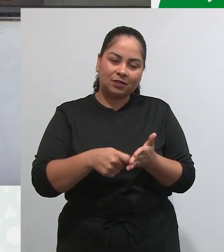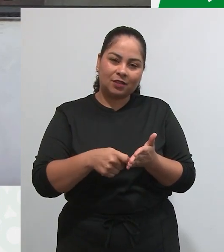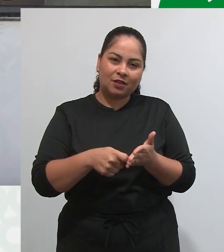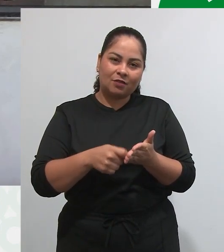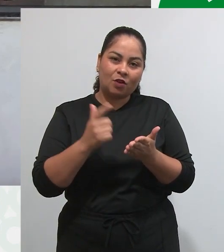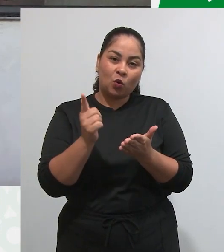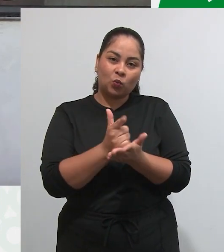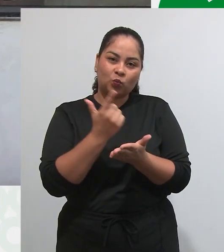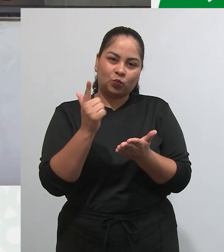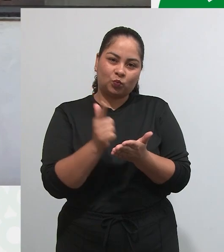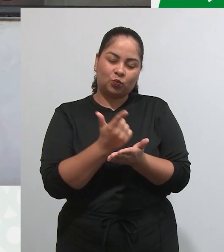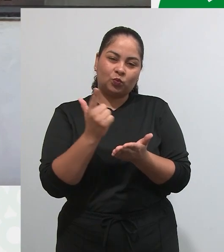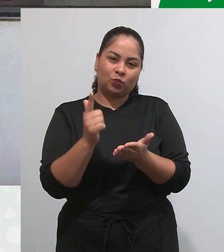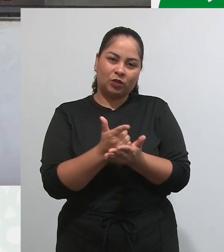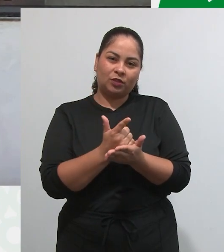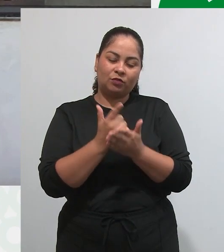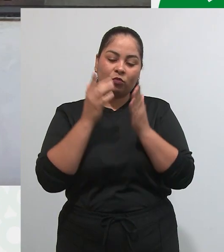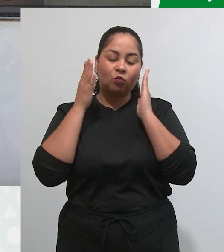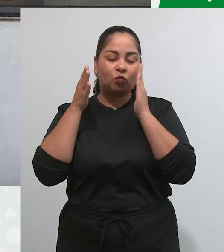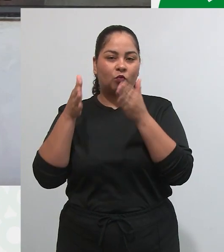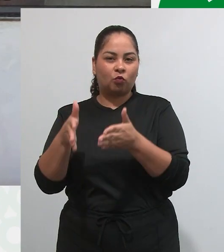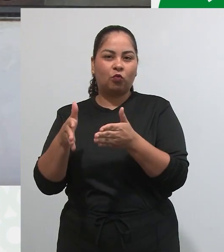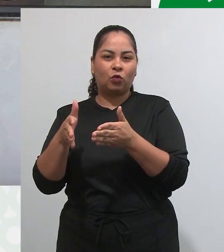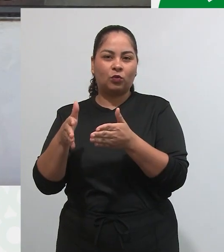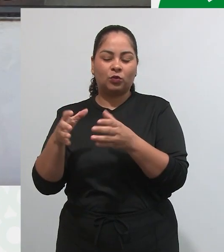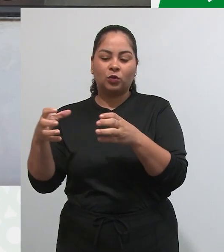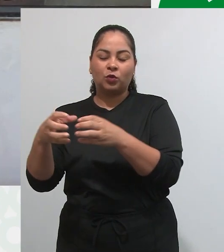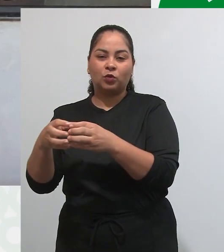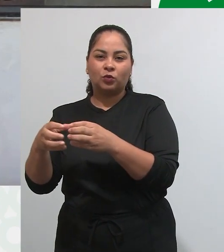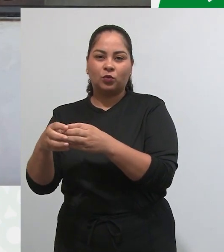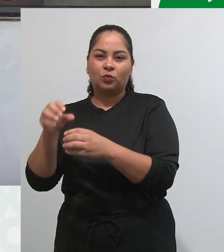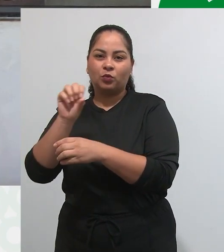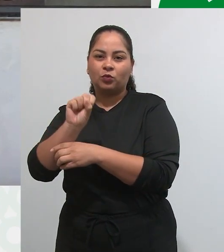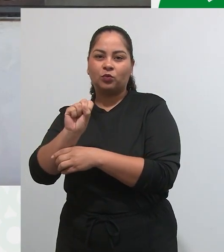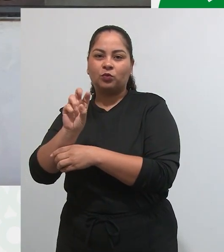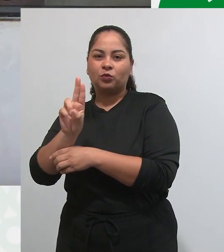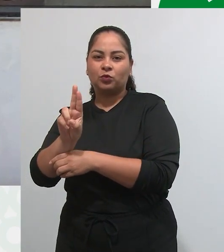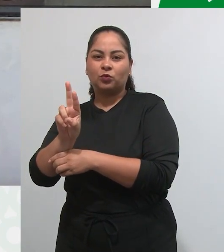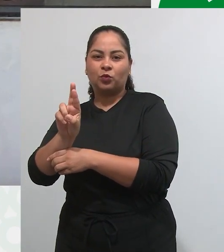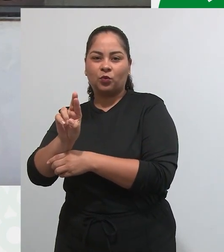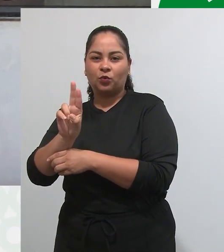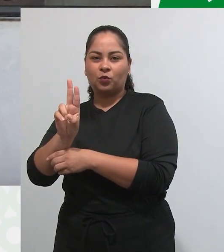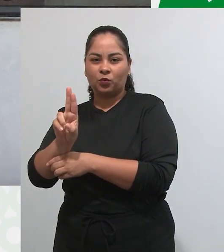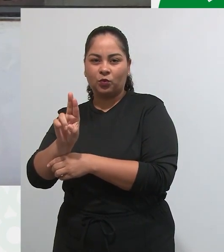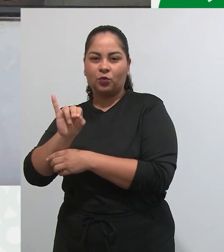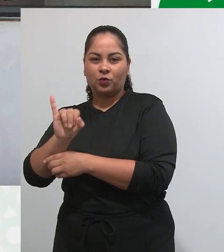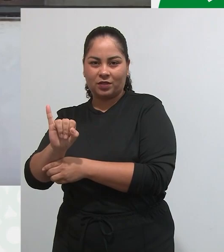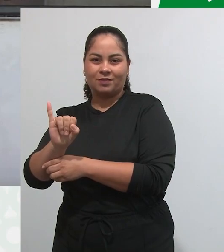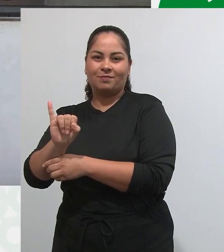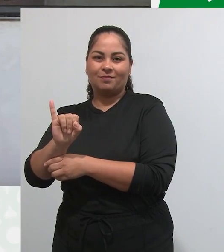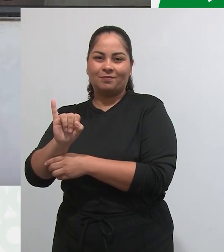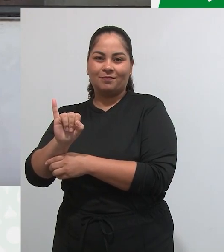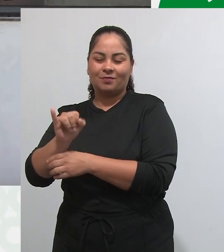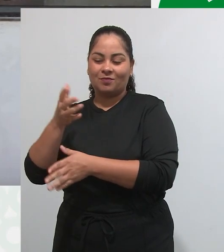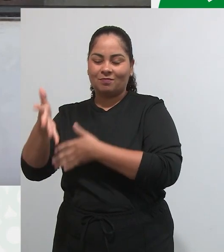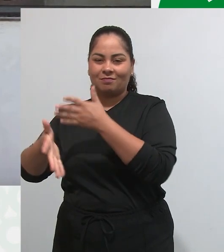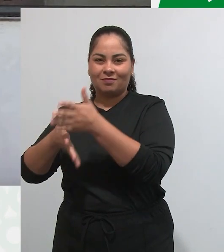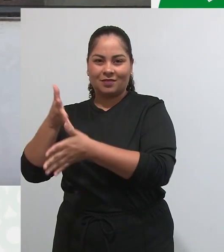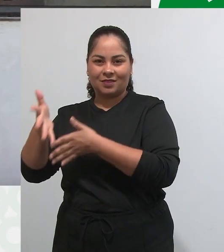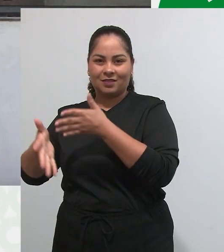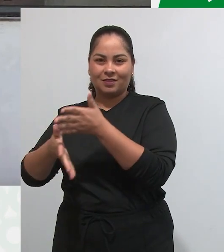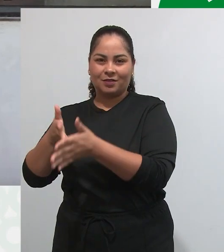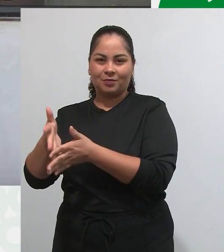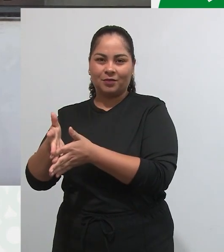cima da língua brasileira indígena da linha 11, né, do Issuruís. Isso vai ser